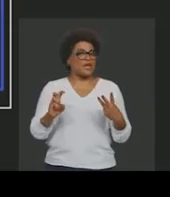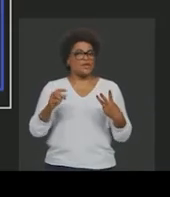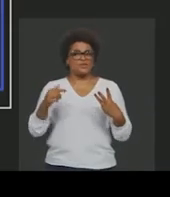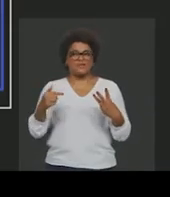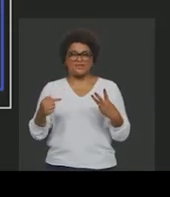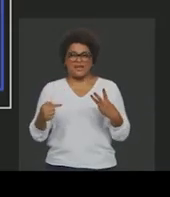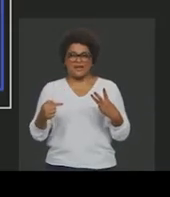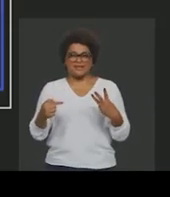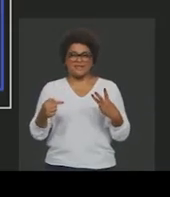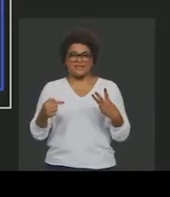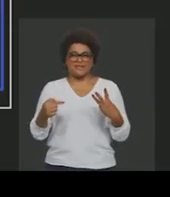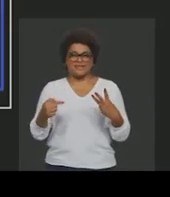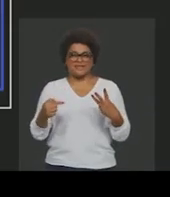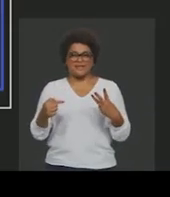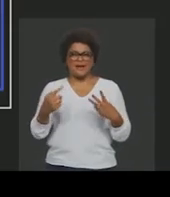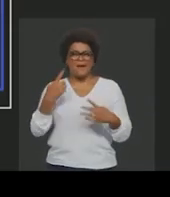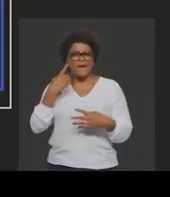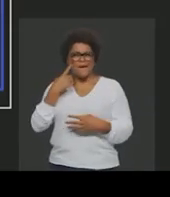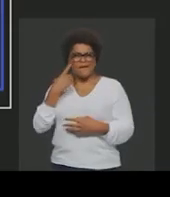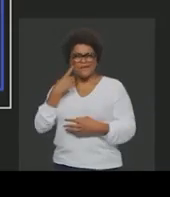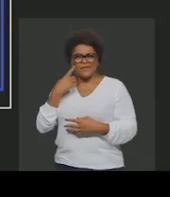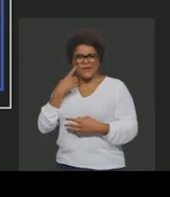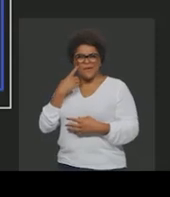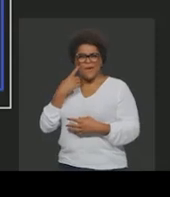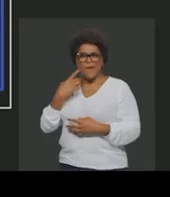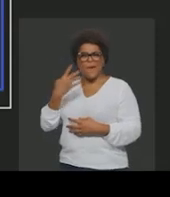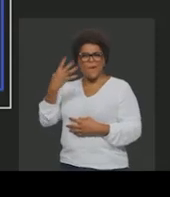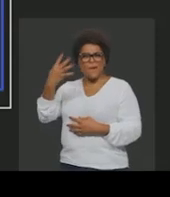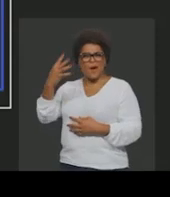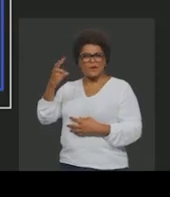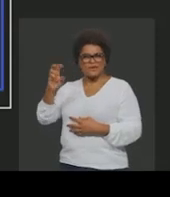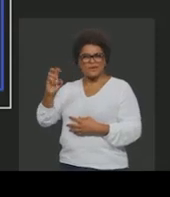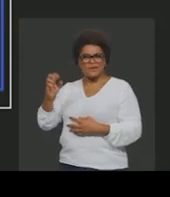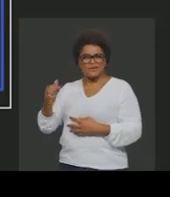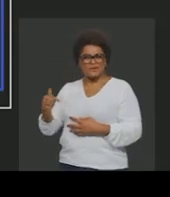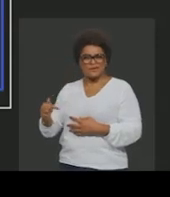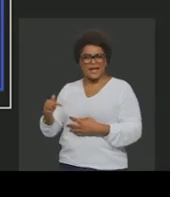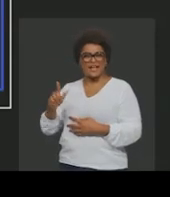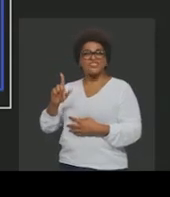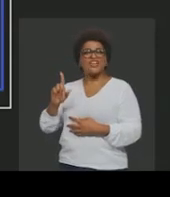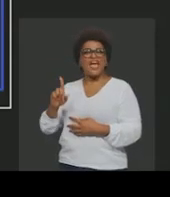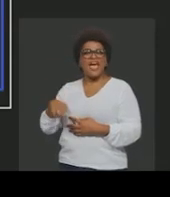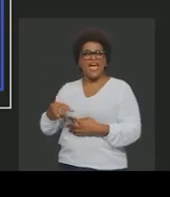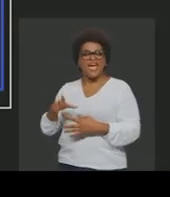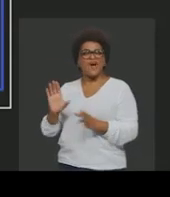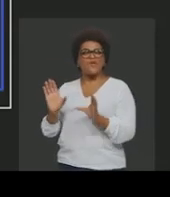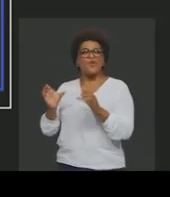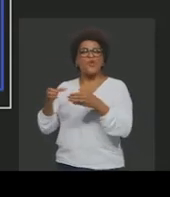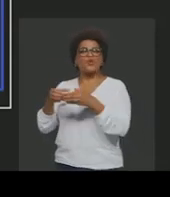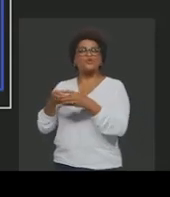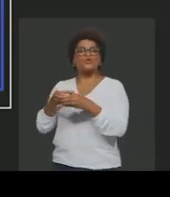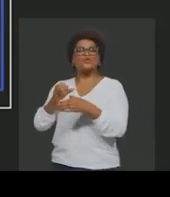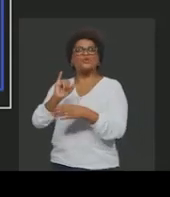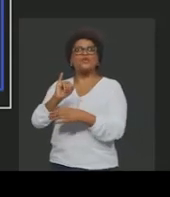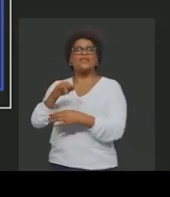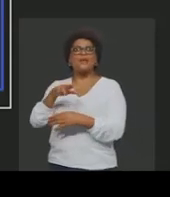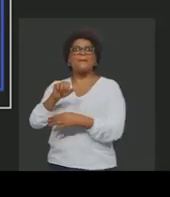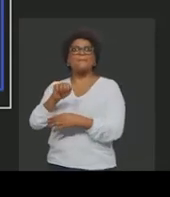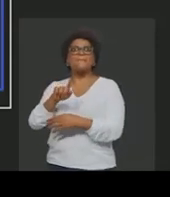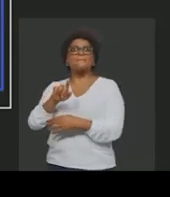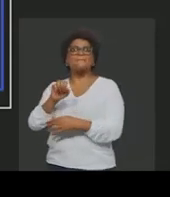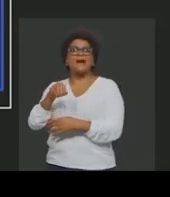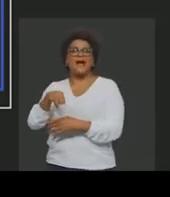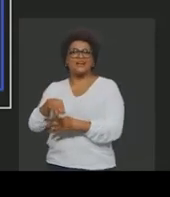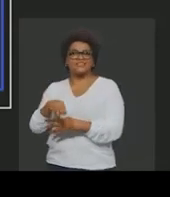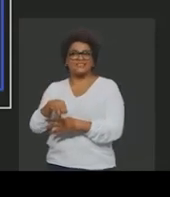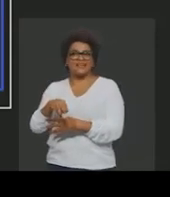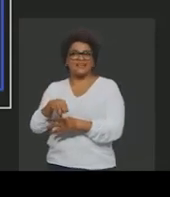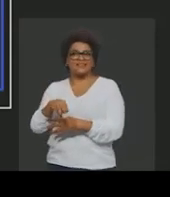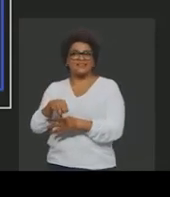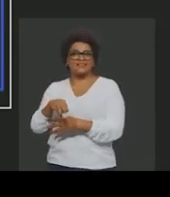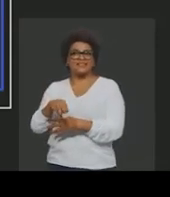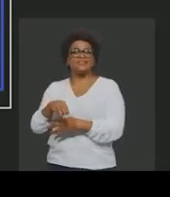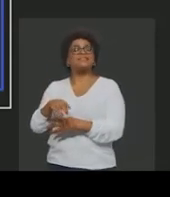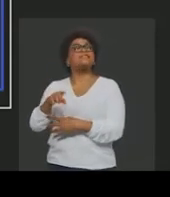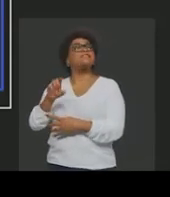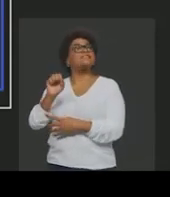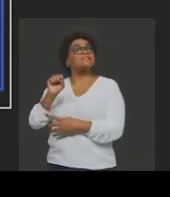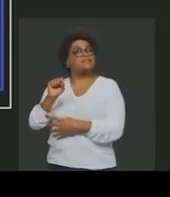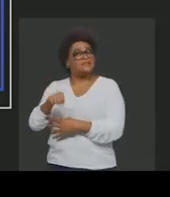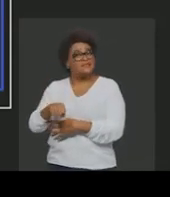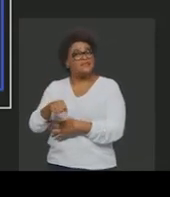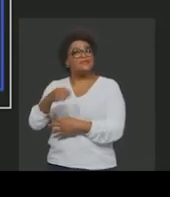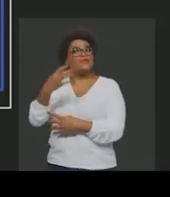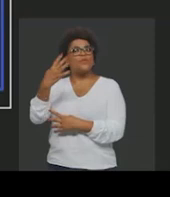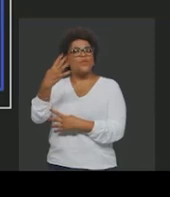estão destacados aqui, 4, 5 e 7, são o conjunto imagem, que é exatamente o 4, o 5 e o 7.